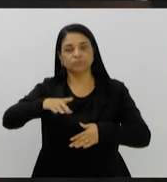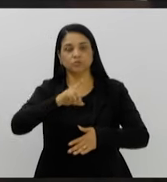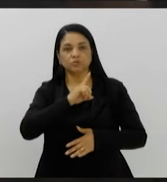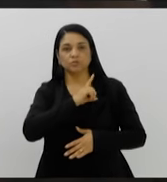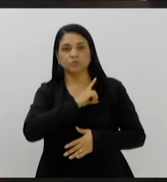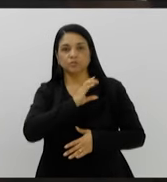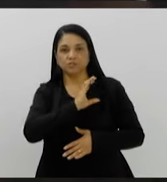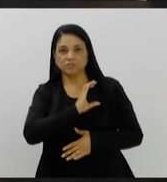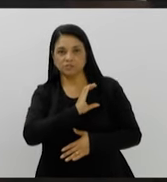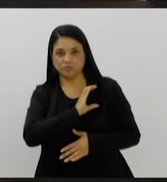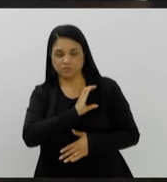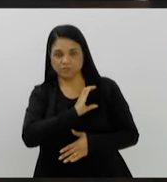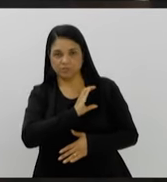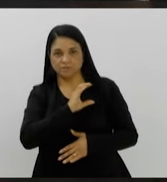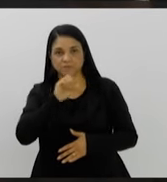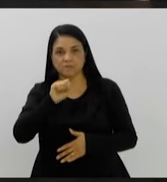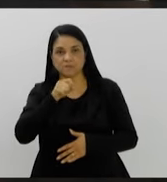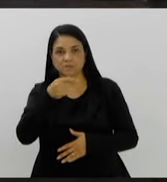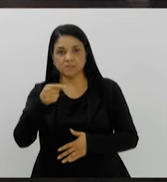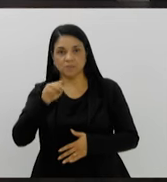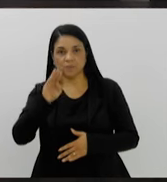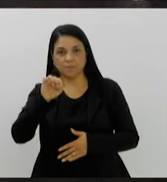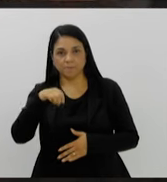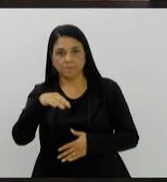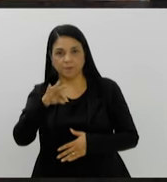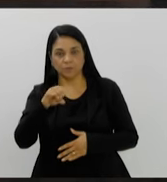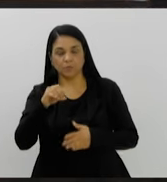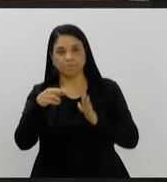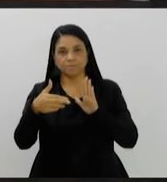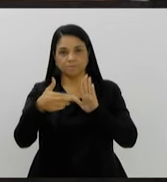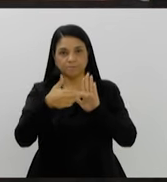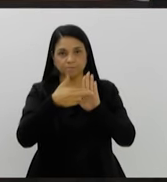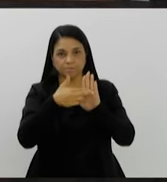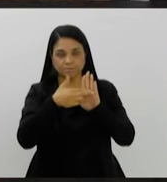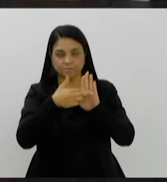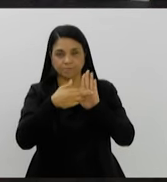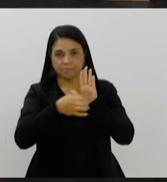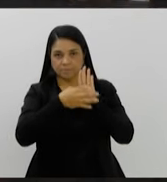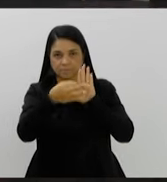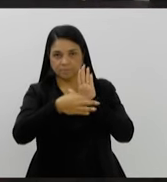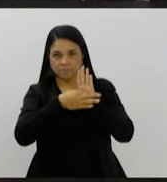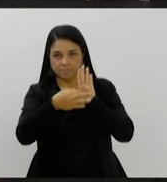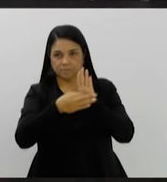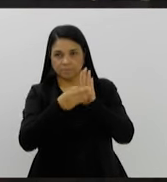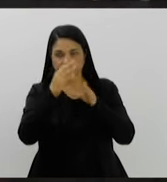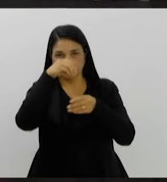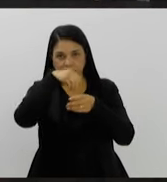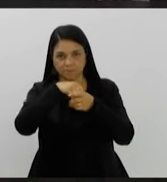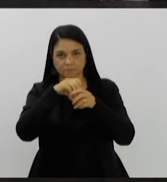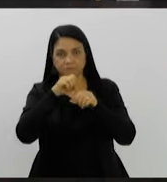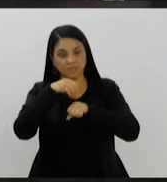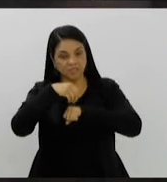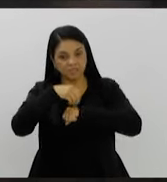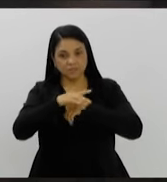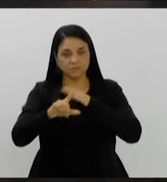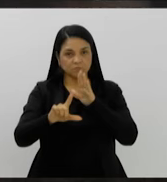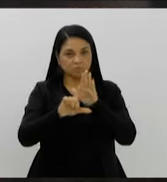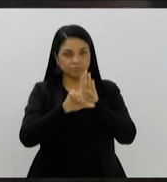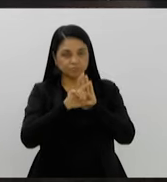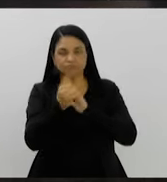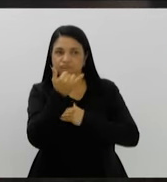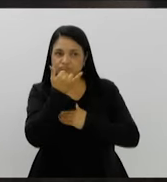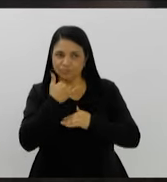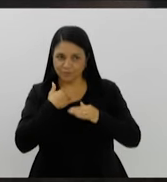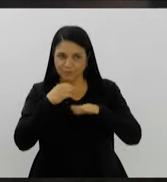Caxias parecer da comissão de normas interna de indicações legislativas perdão